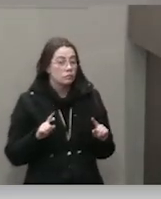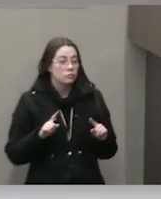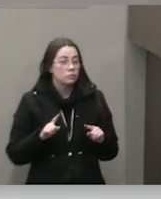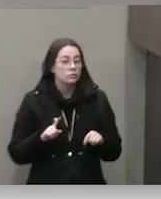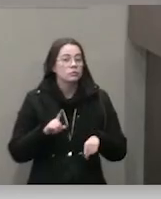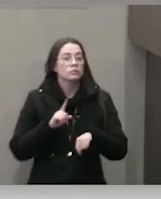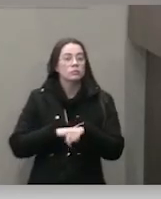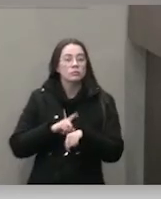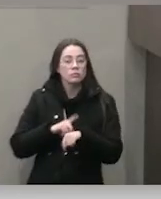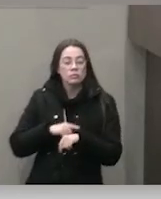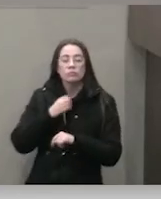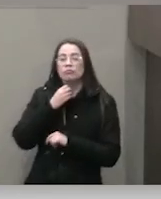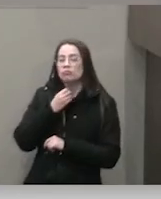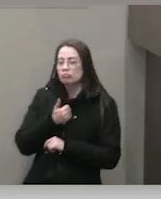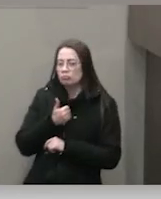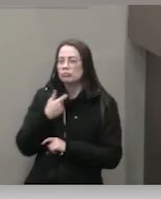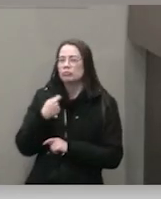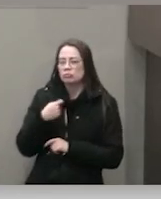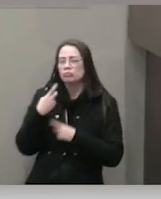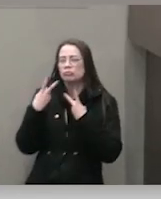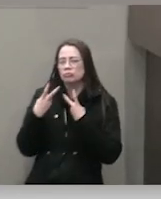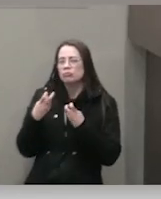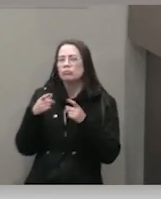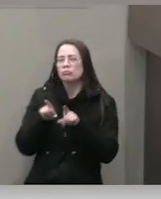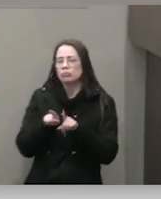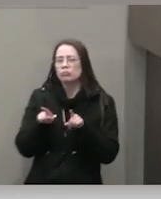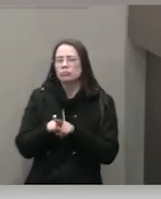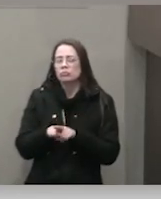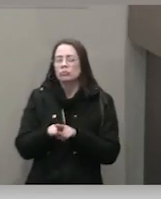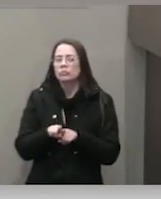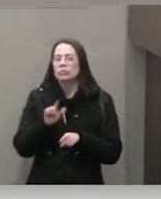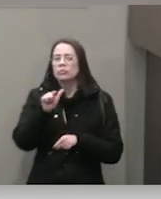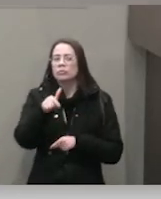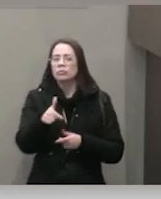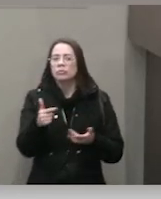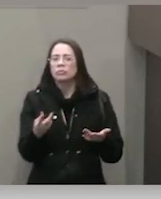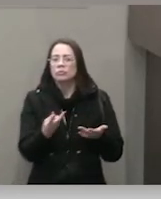o nosso quinto fato, meus nobres colegas, aconteceu no dia 29 agora,